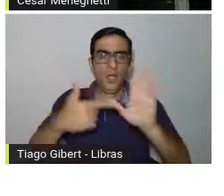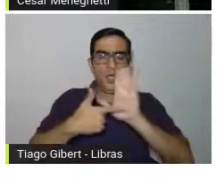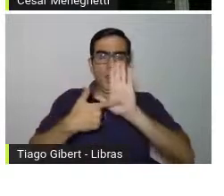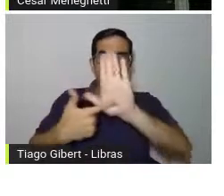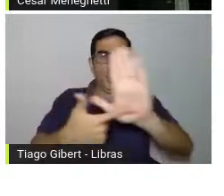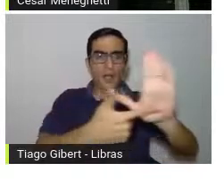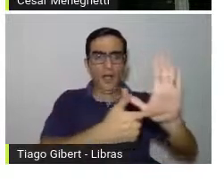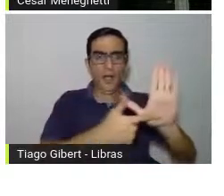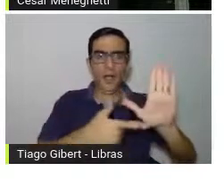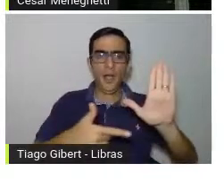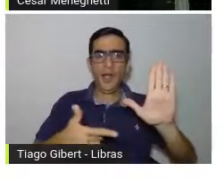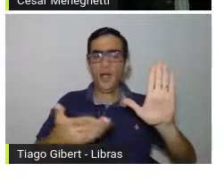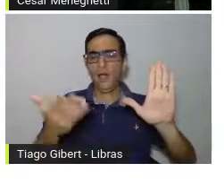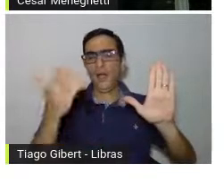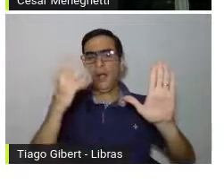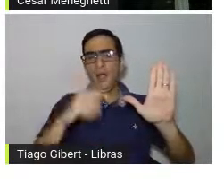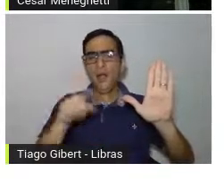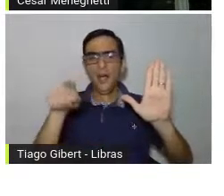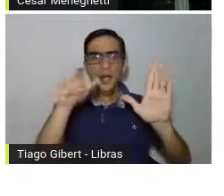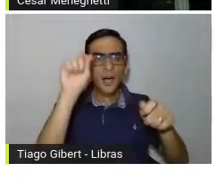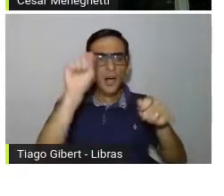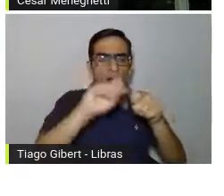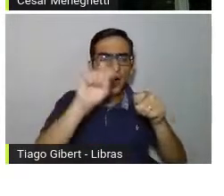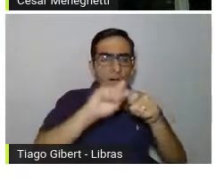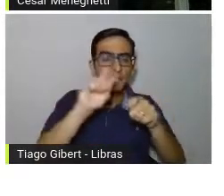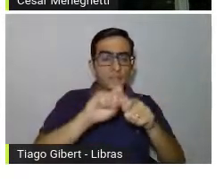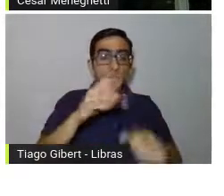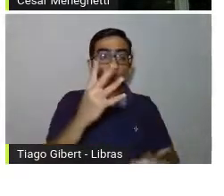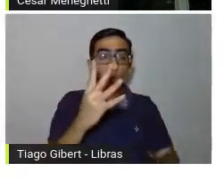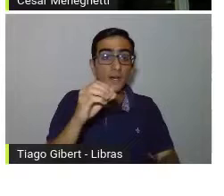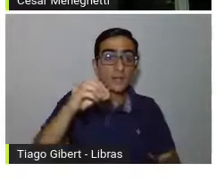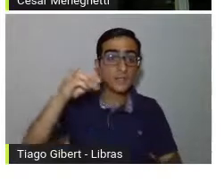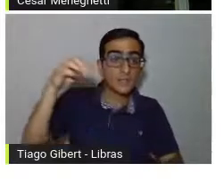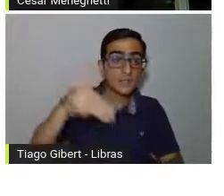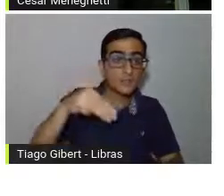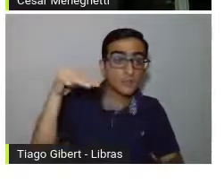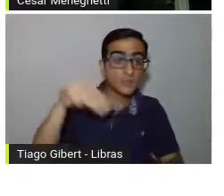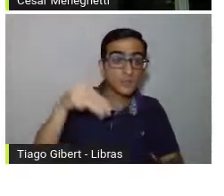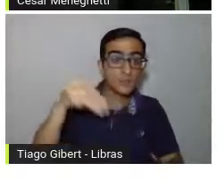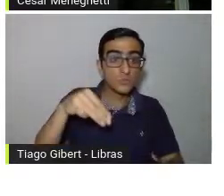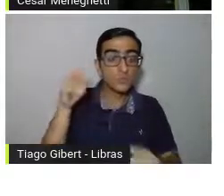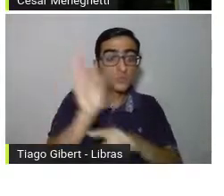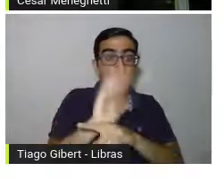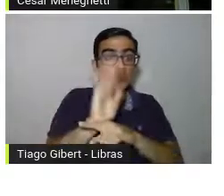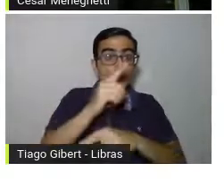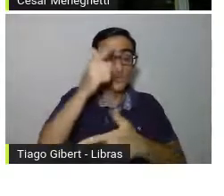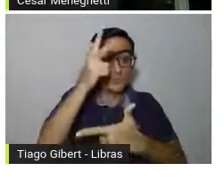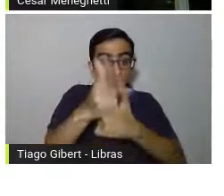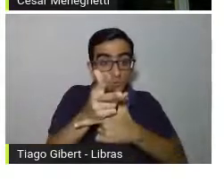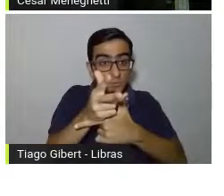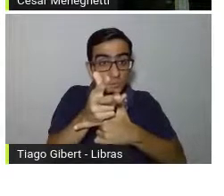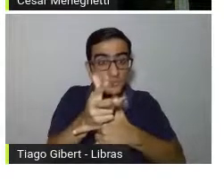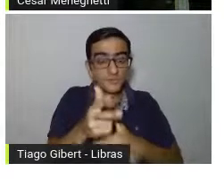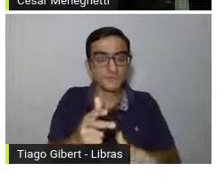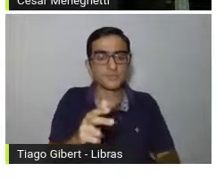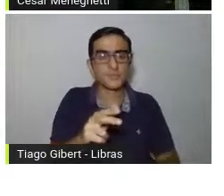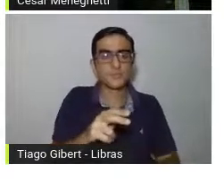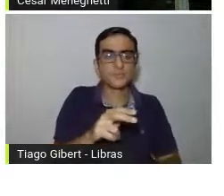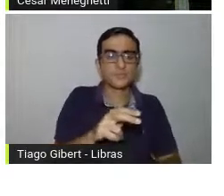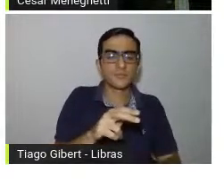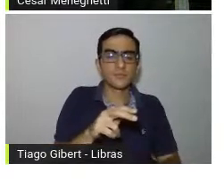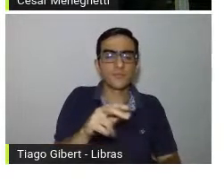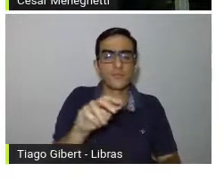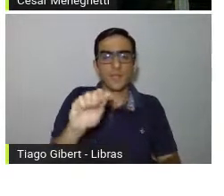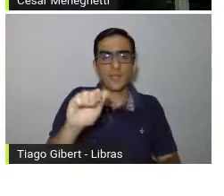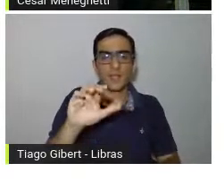não, não é possível que o cara me faz um vídeo de 40 minutos para ser visto no. Ele é da Royal Academy. Ele falou: não é possível